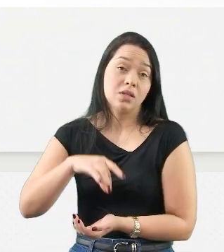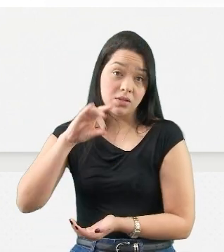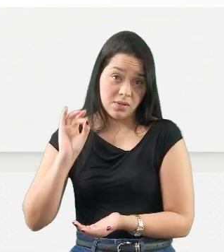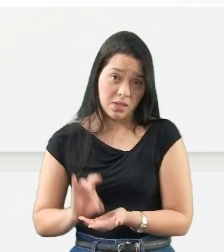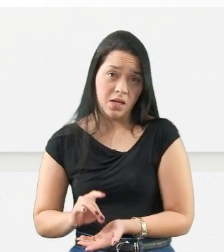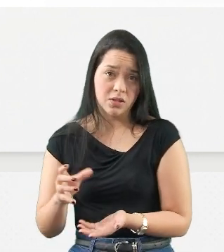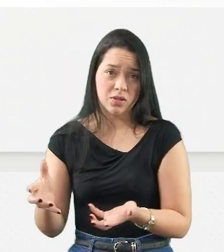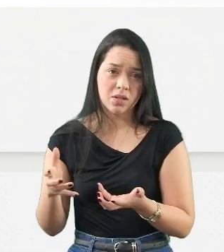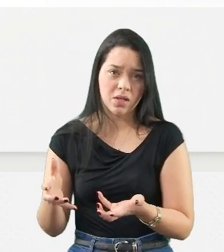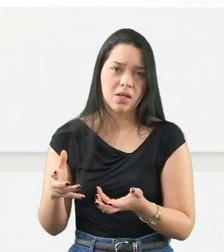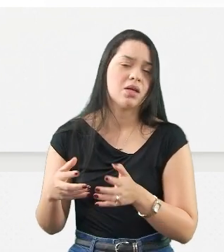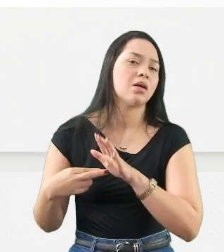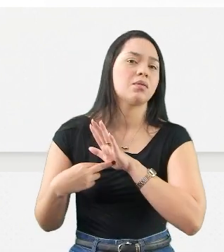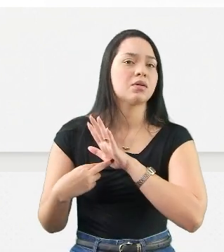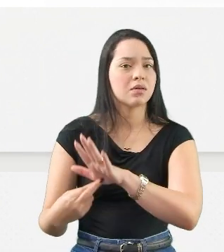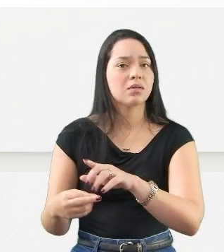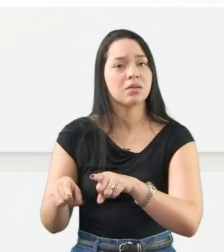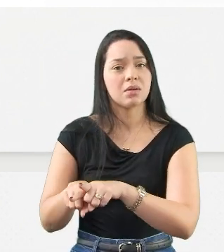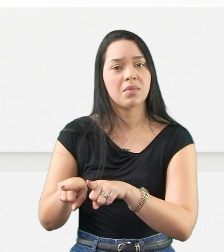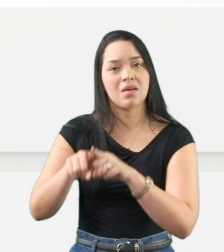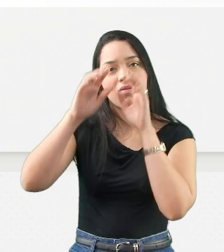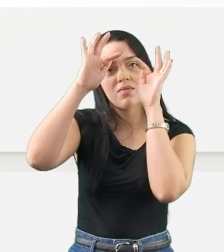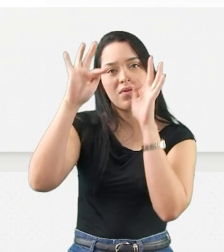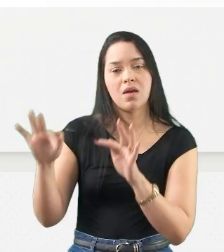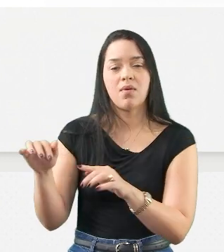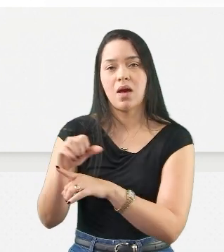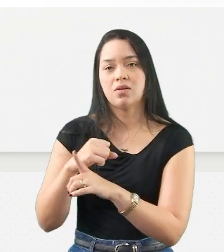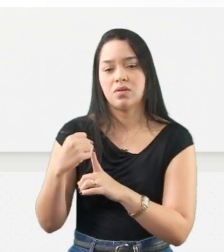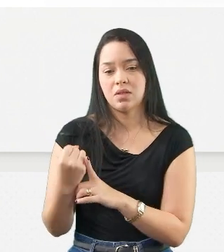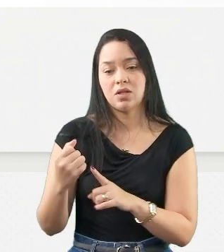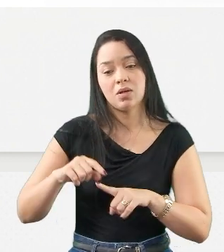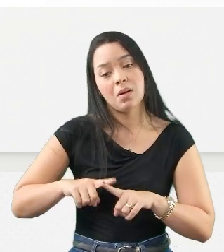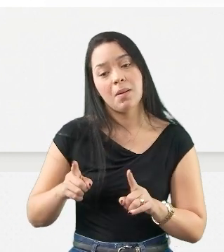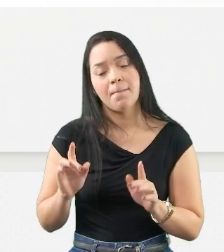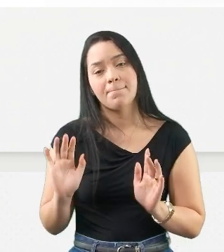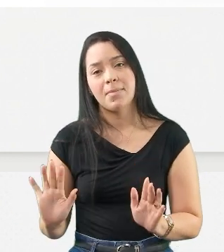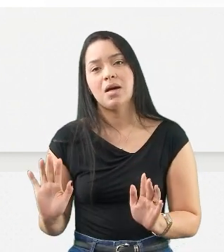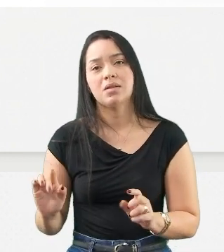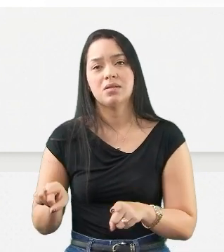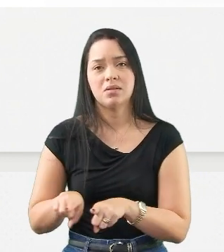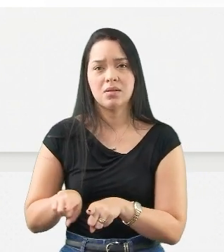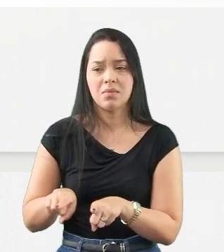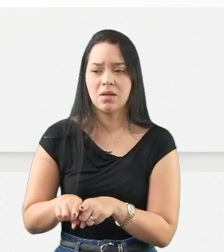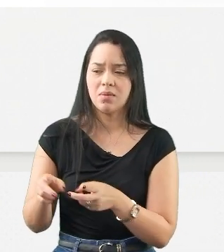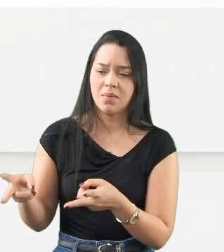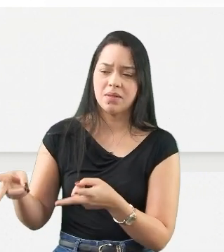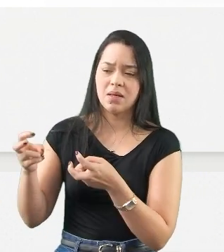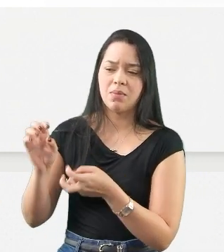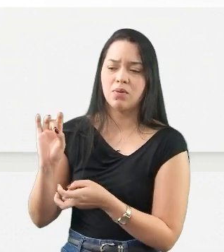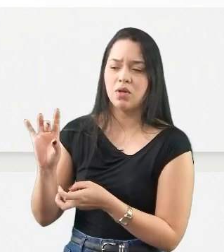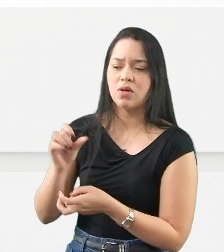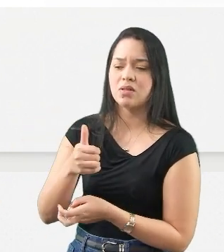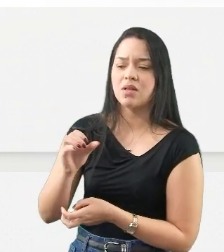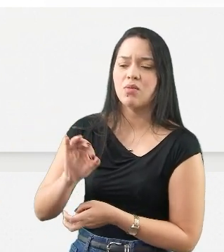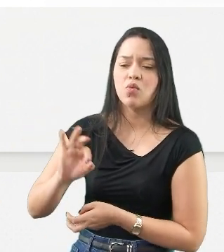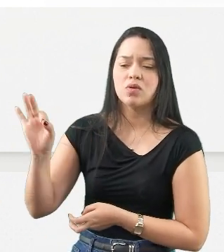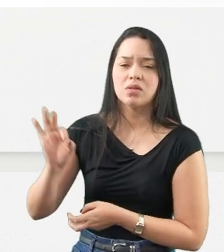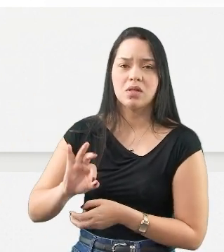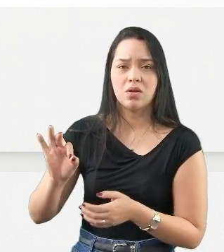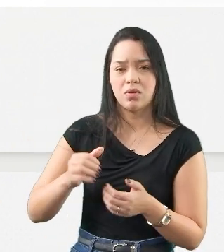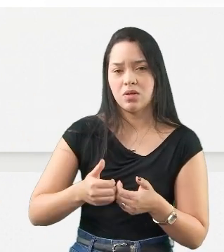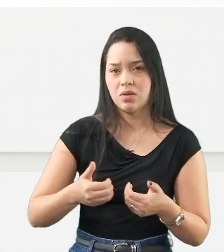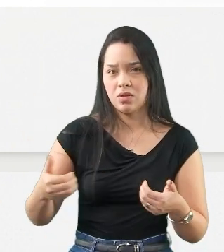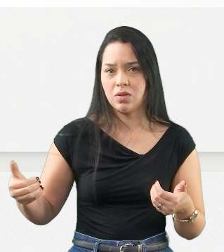está tentando representar de forma fiel à sociedade. Mas a literatura, a gente vê que ela não é 100% dissociada